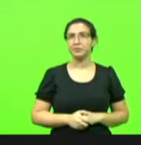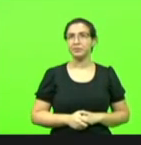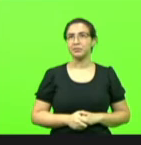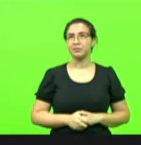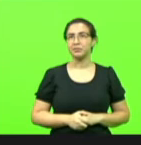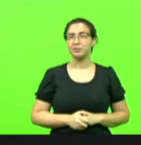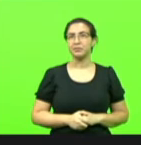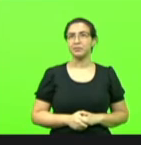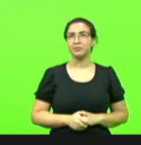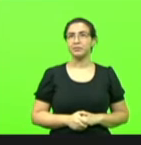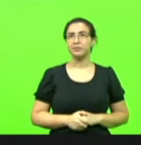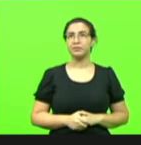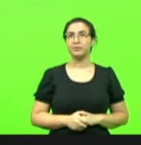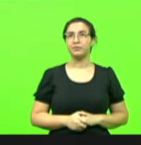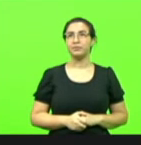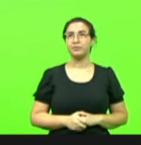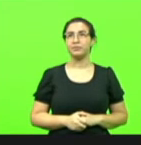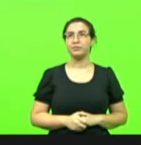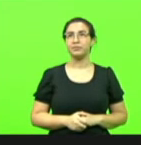o